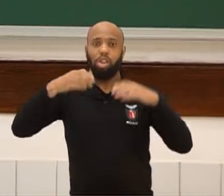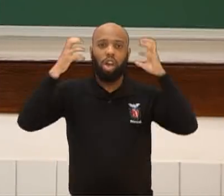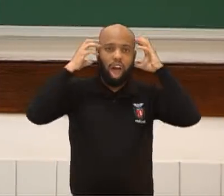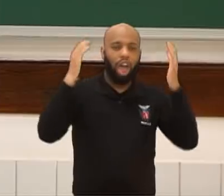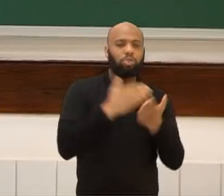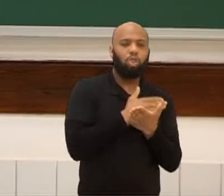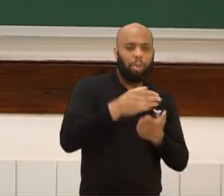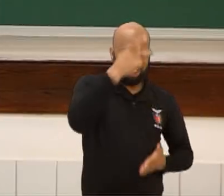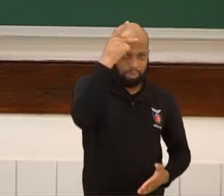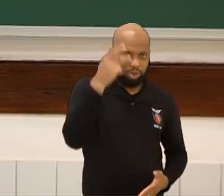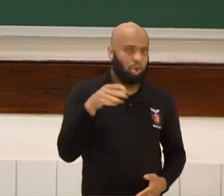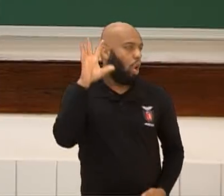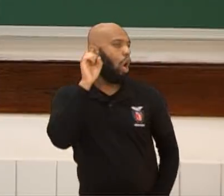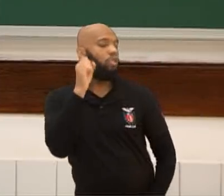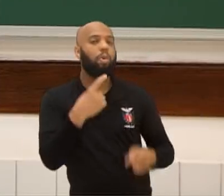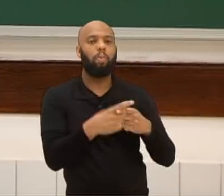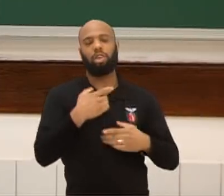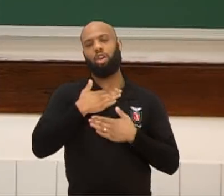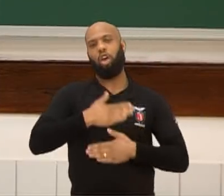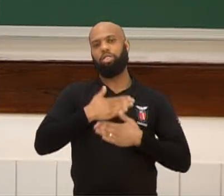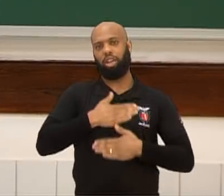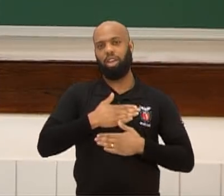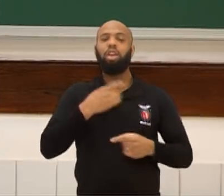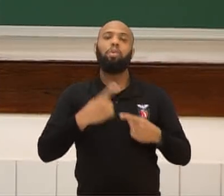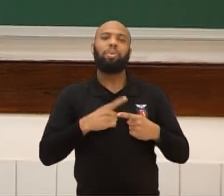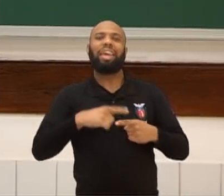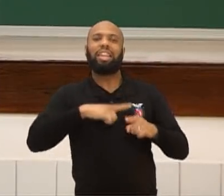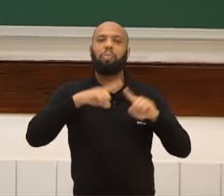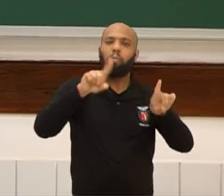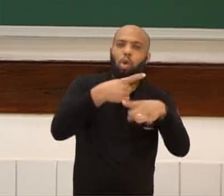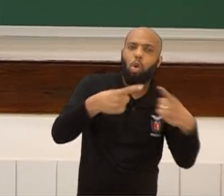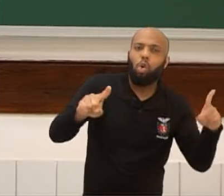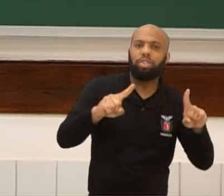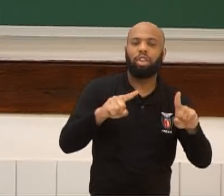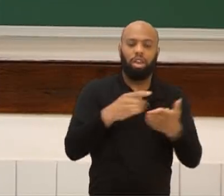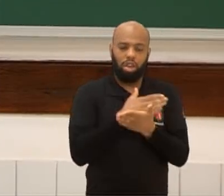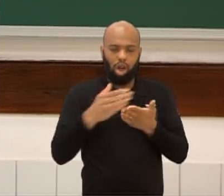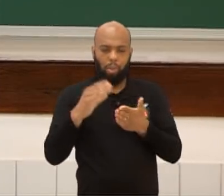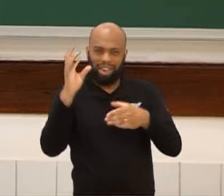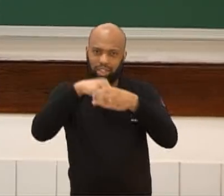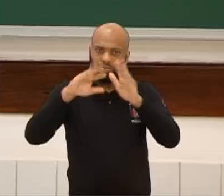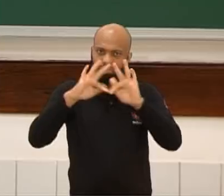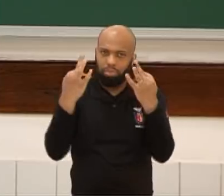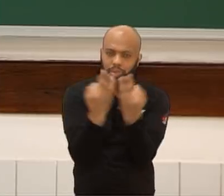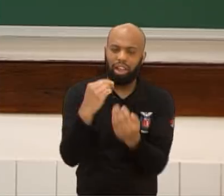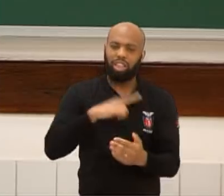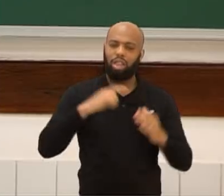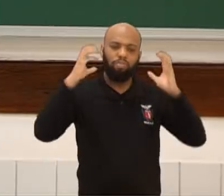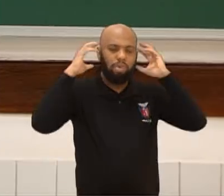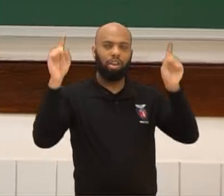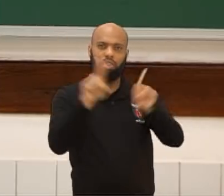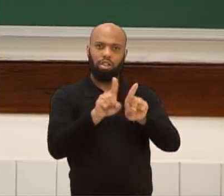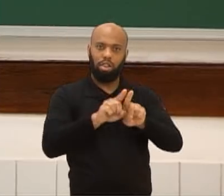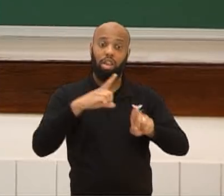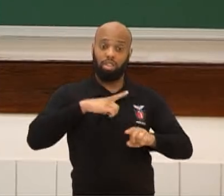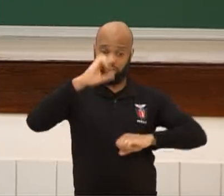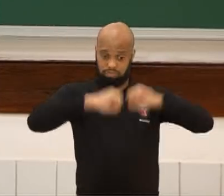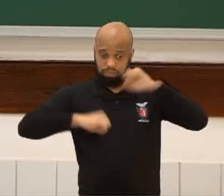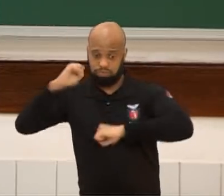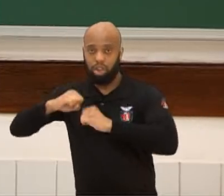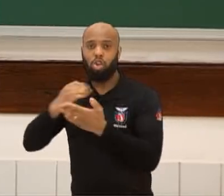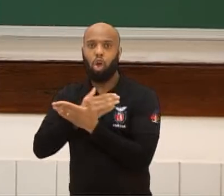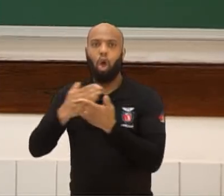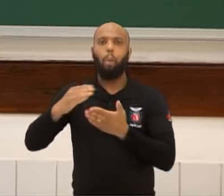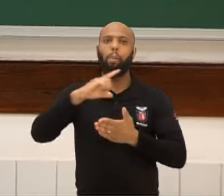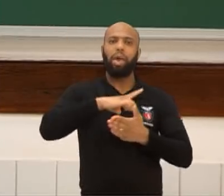de entretenimento, ele começa a ser mais presente nas casas das famílias e essa fábrica em específico começa a transmitir música